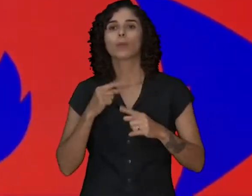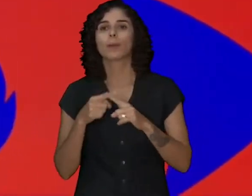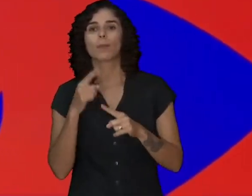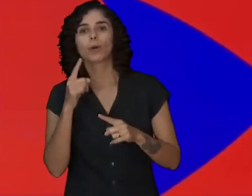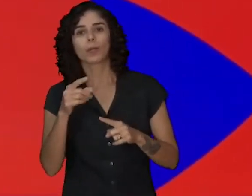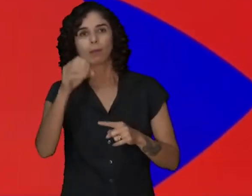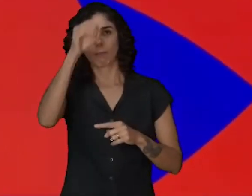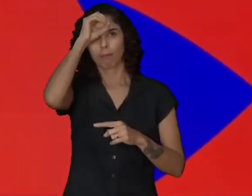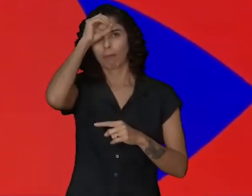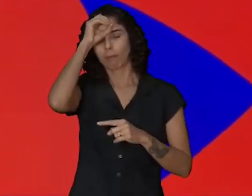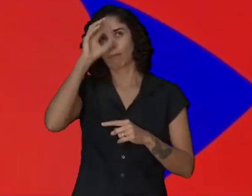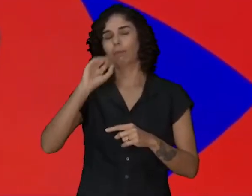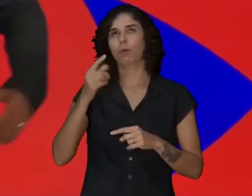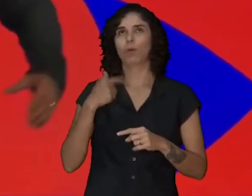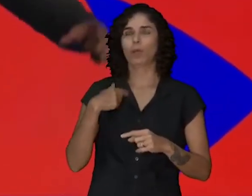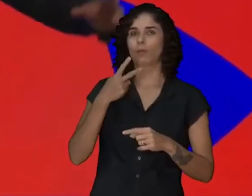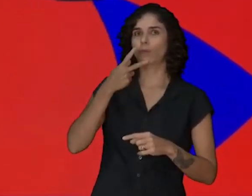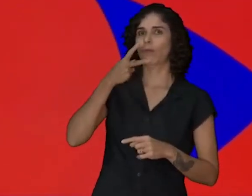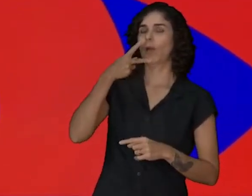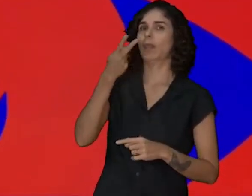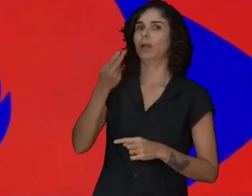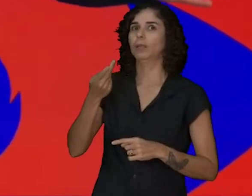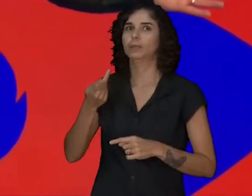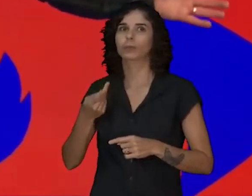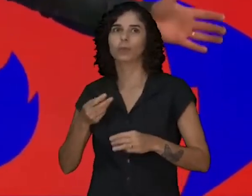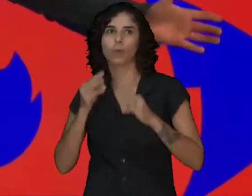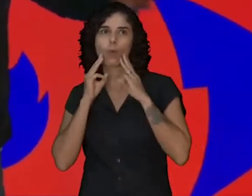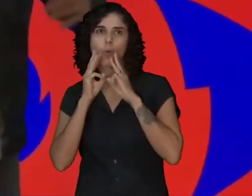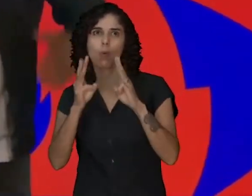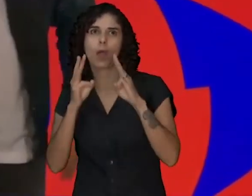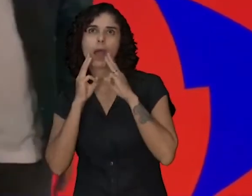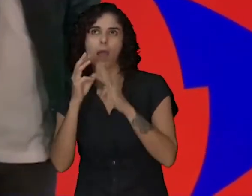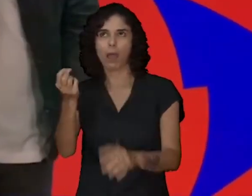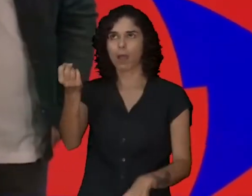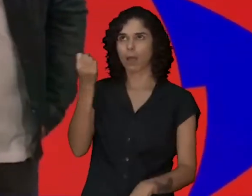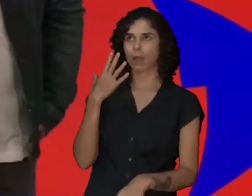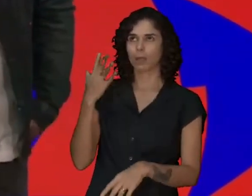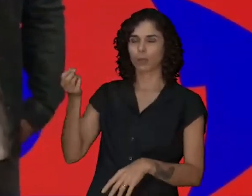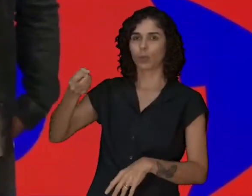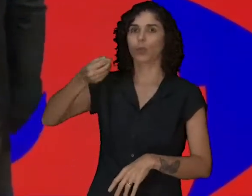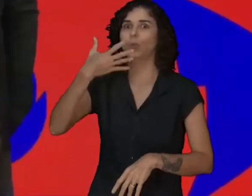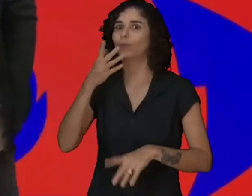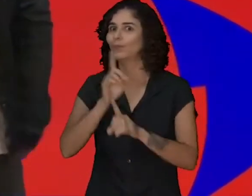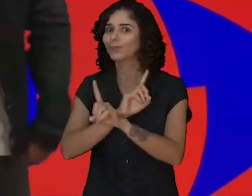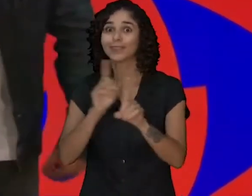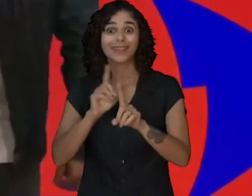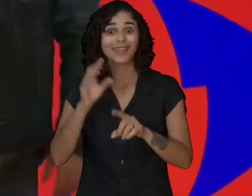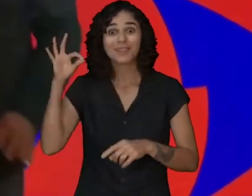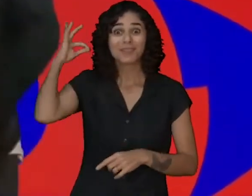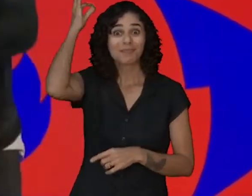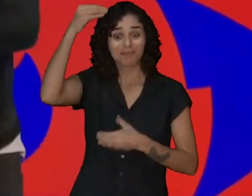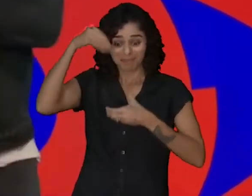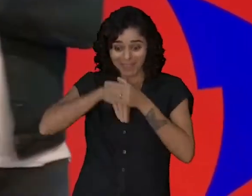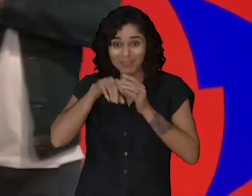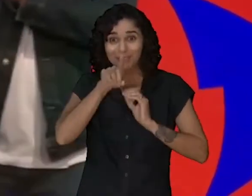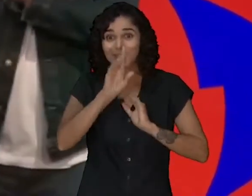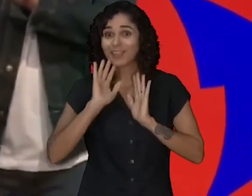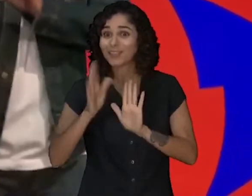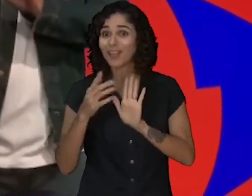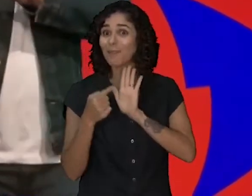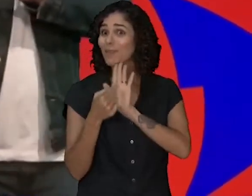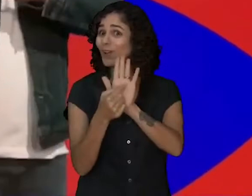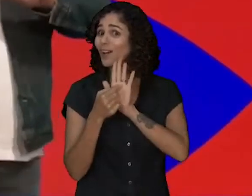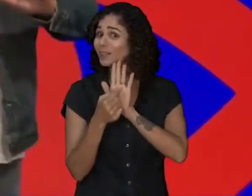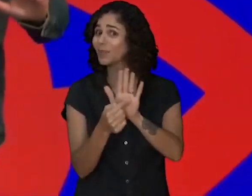trazendo um negócio novo aqui, uau, que revelação. O Espírito Santo está em você. Ele já vem mostrando, mas você está